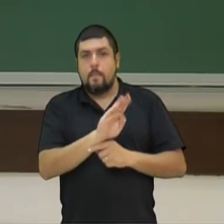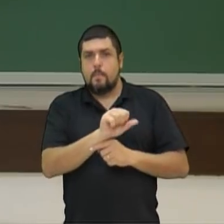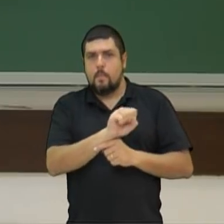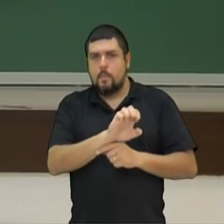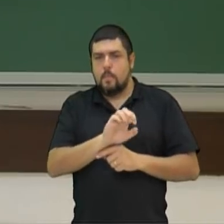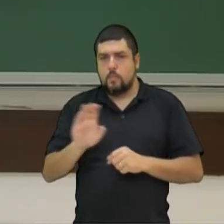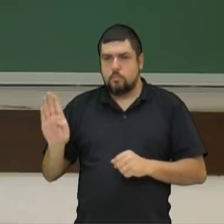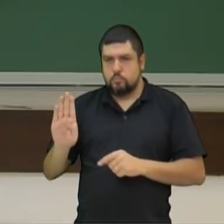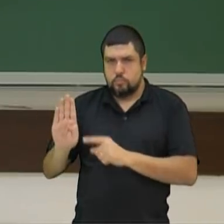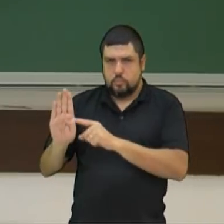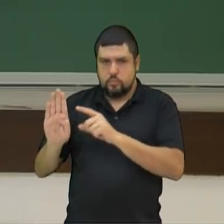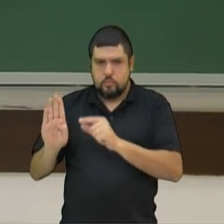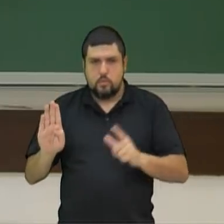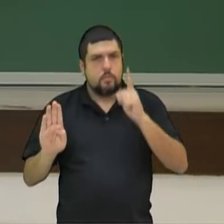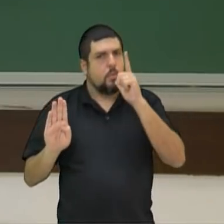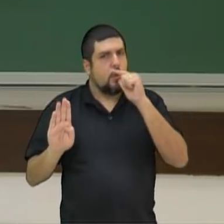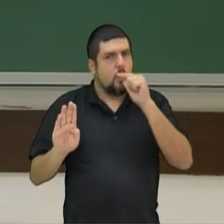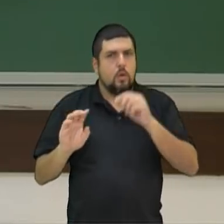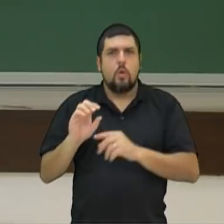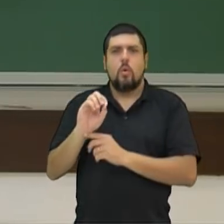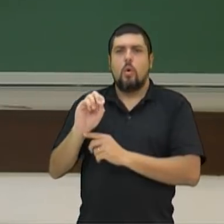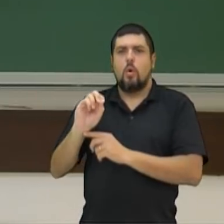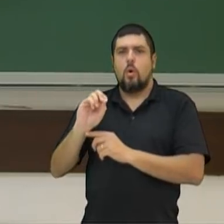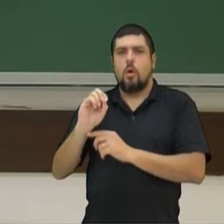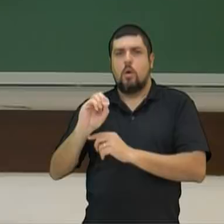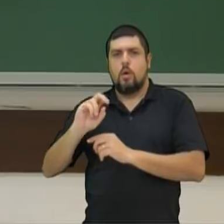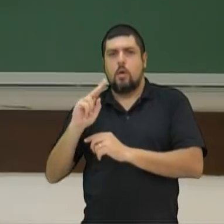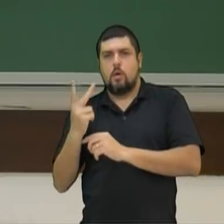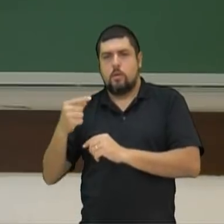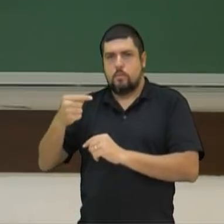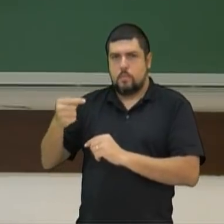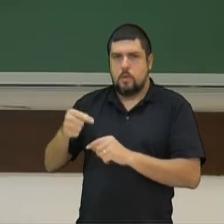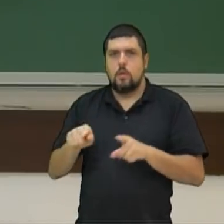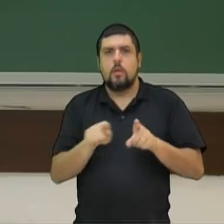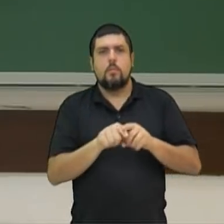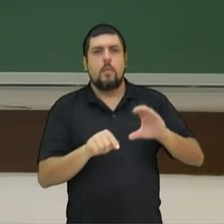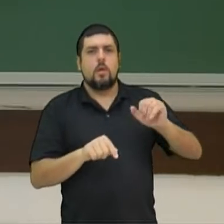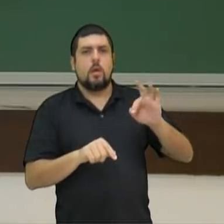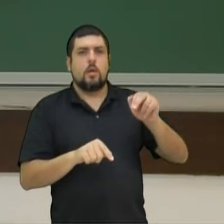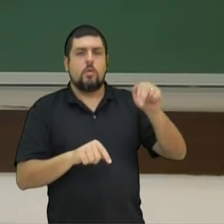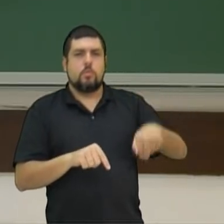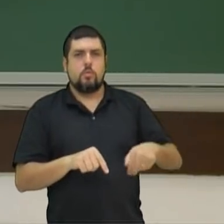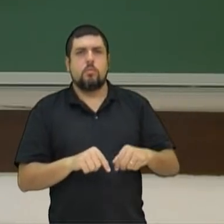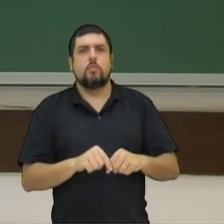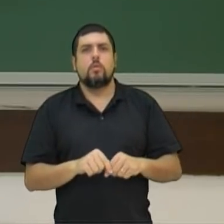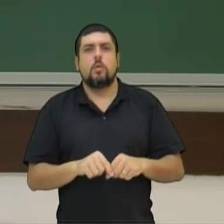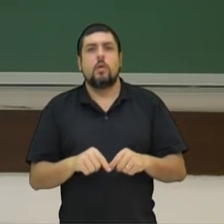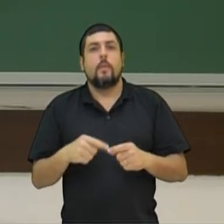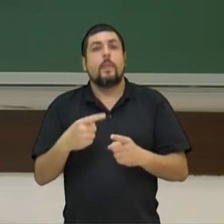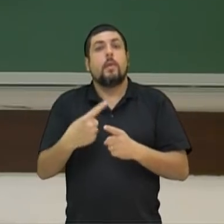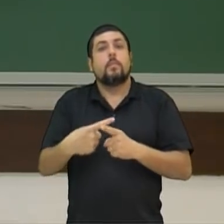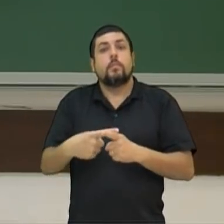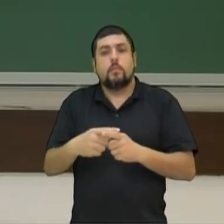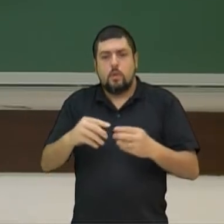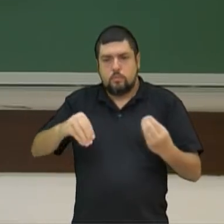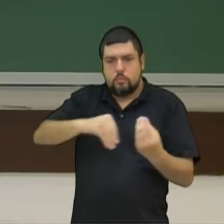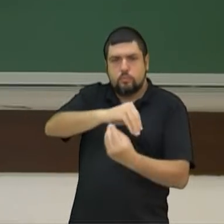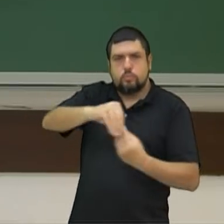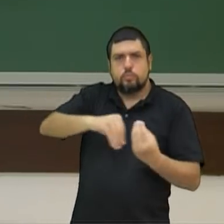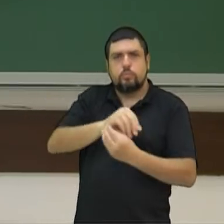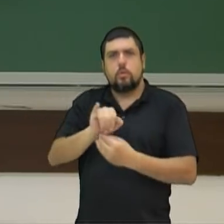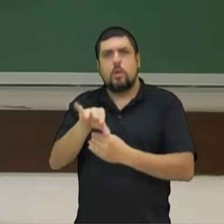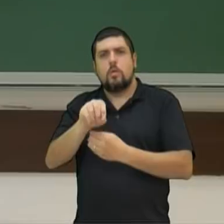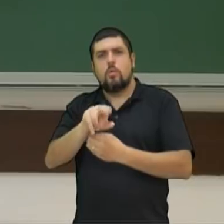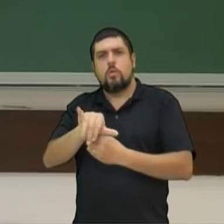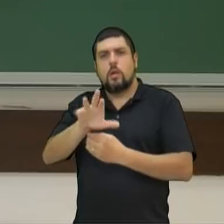vai soltar OH- e um cátion. Vamos olhar com detalhes, pois são substâncias iônicas, e as substâncias